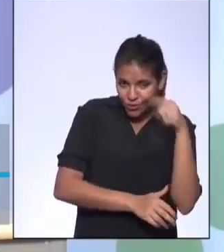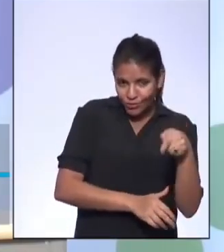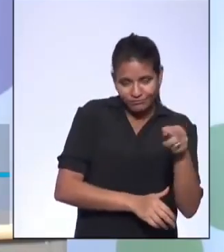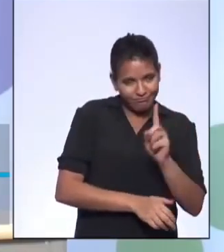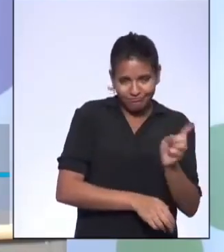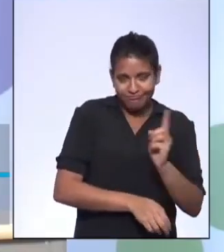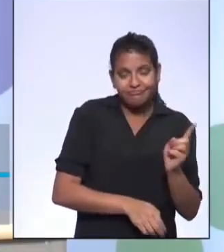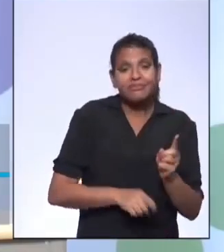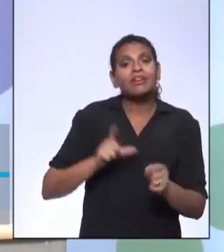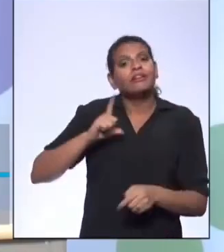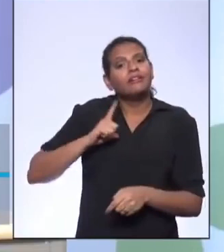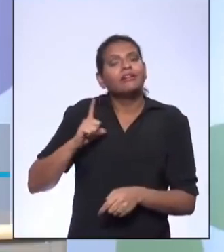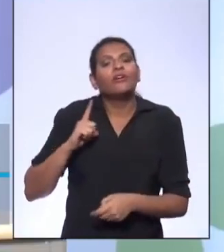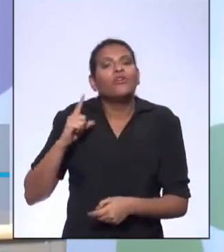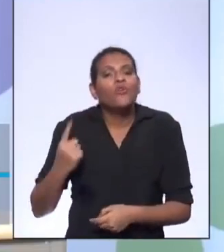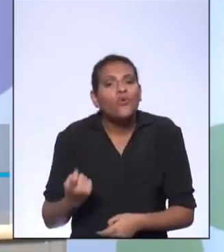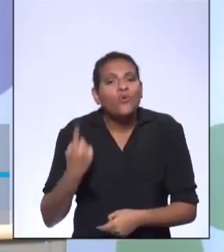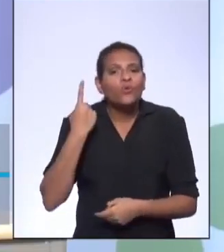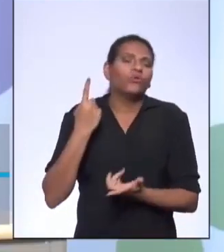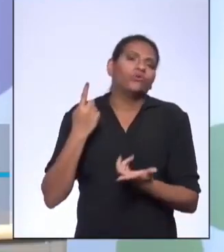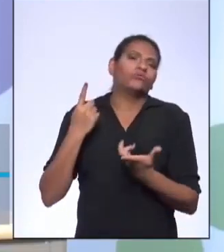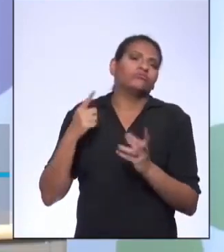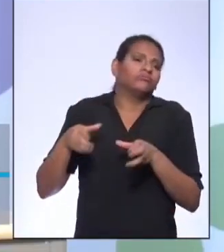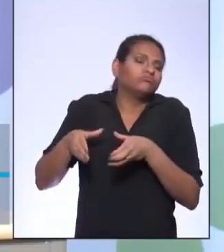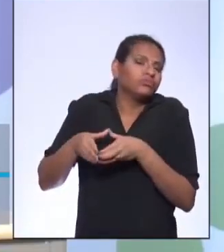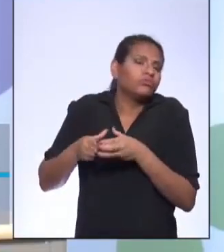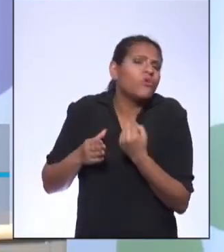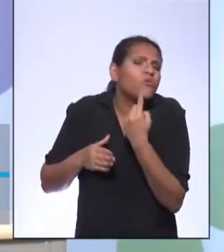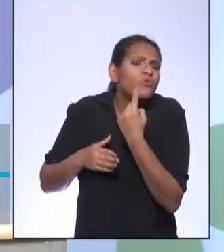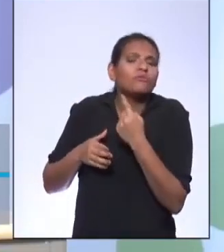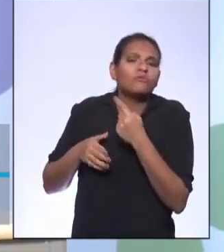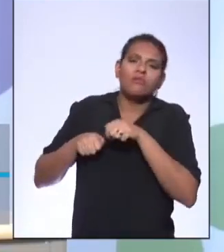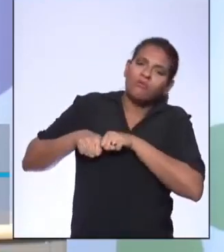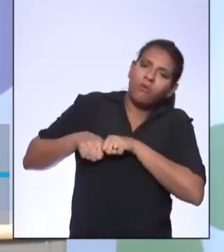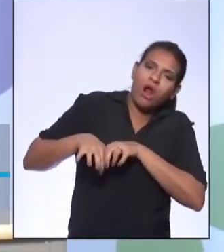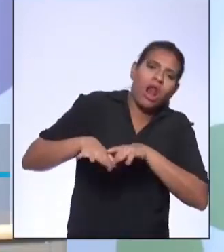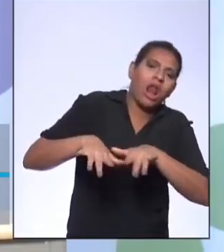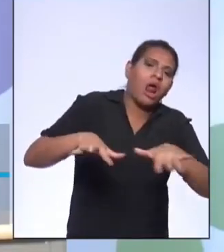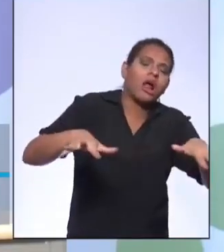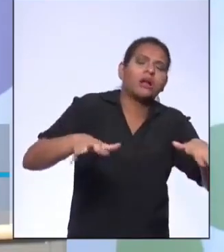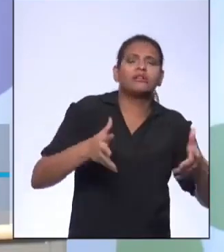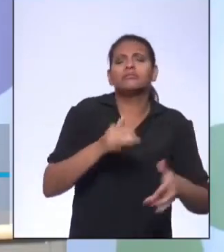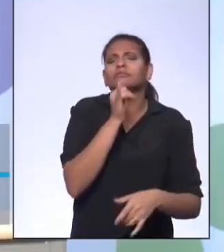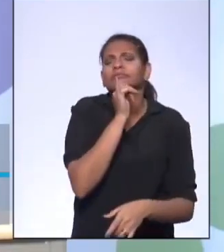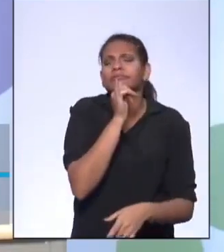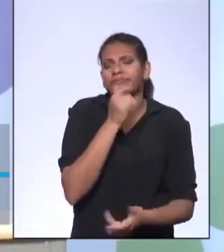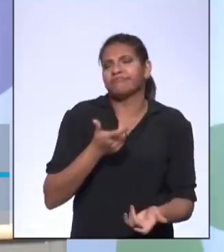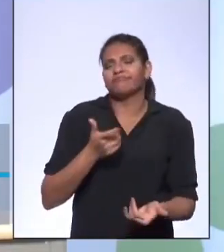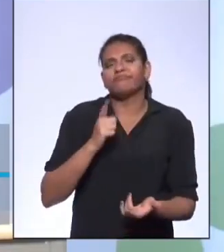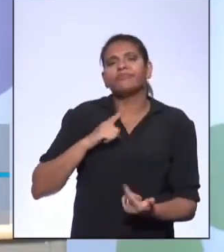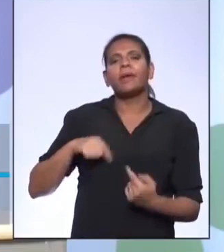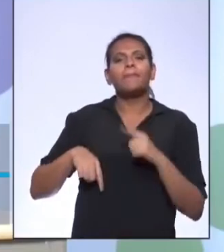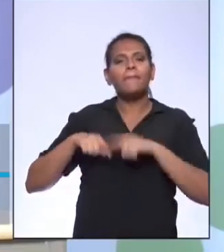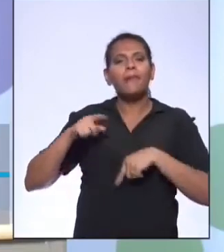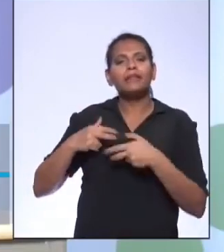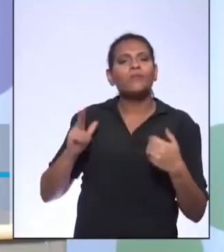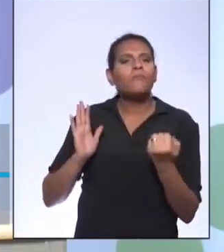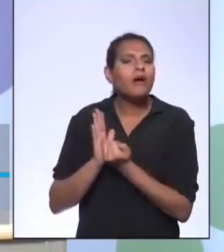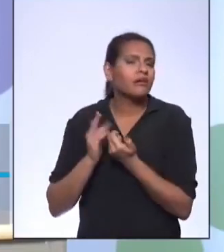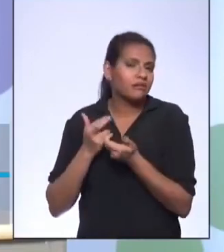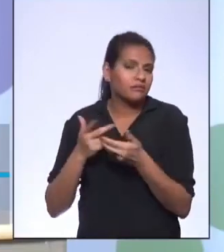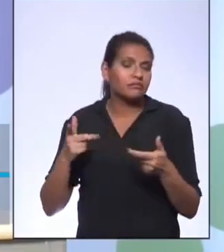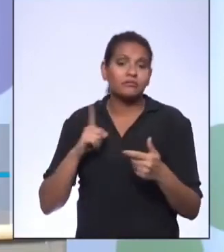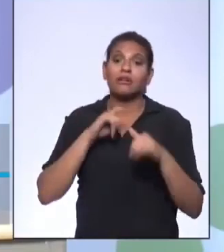essas massas, elas recebem um tipo de propaganda, um incentivo ao consumo, há uma